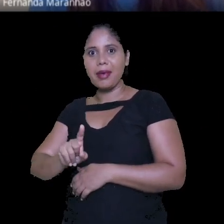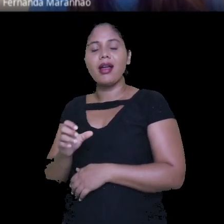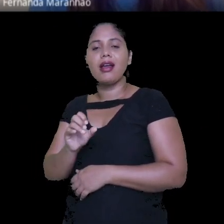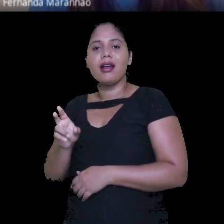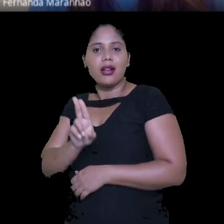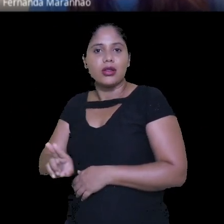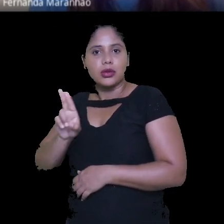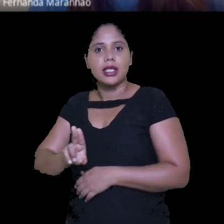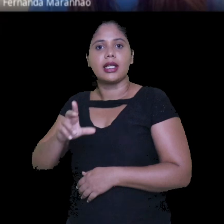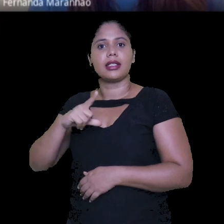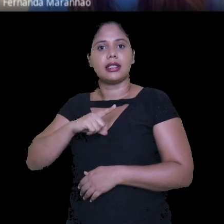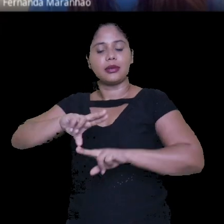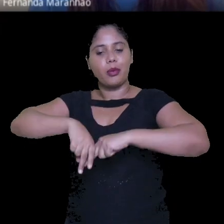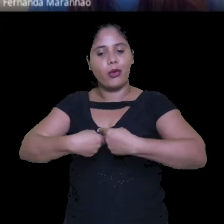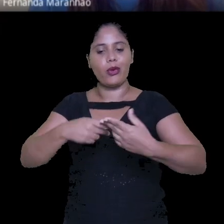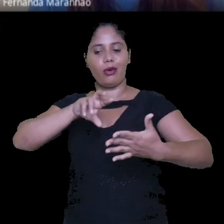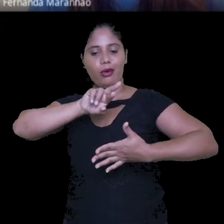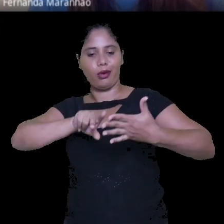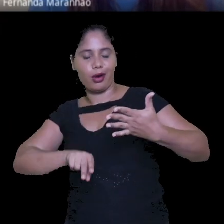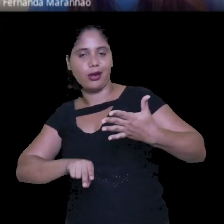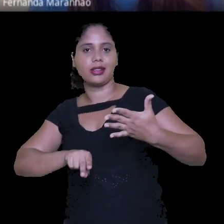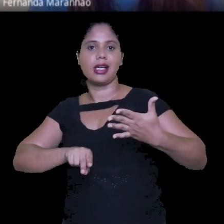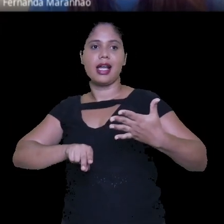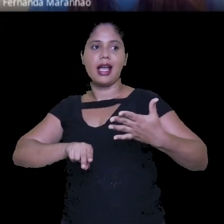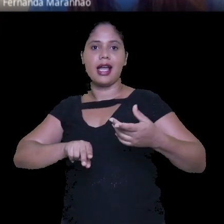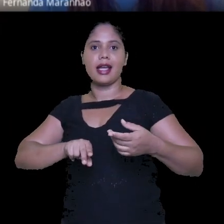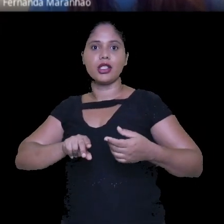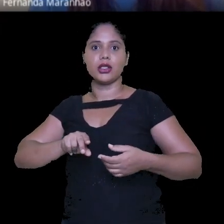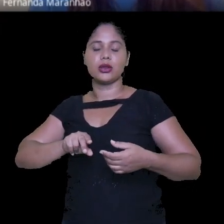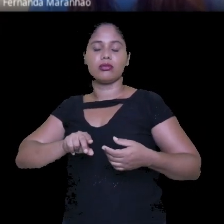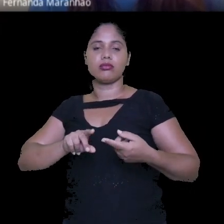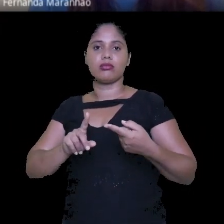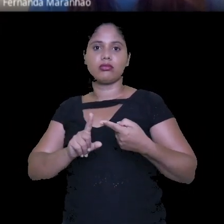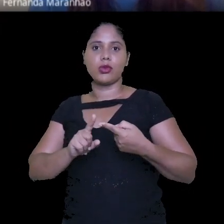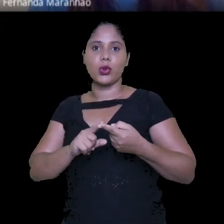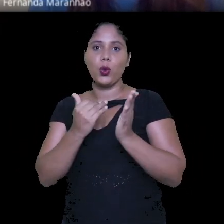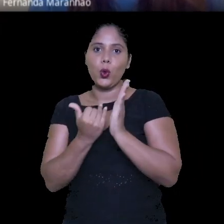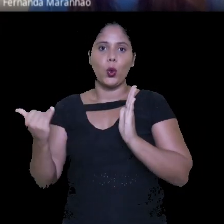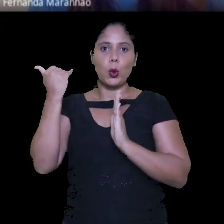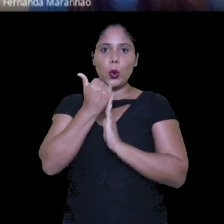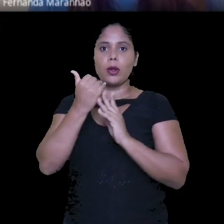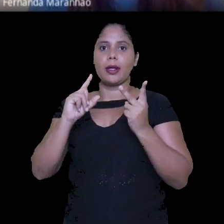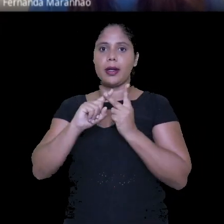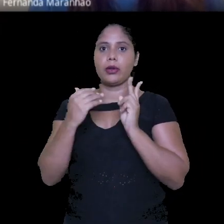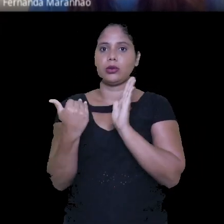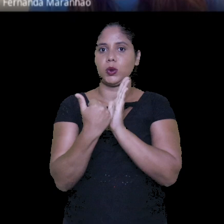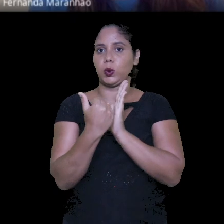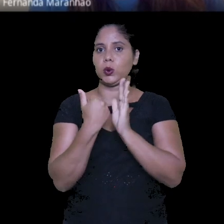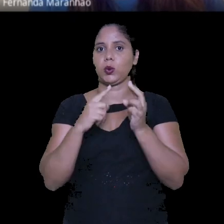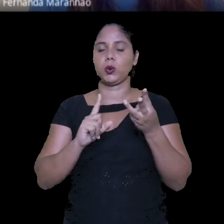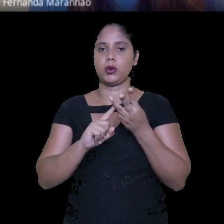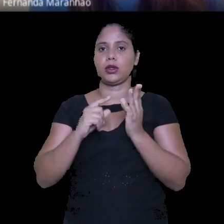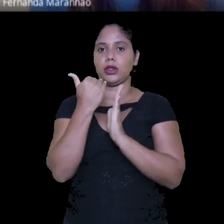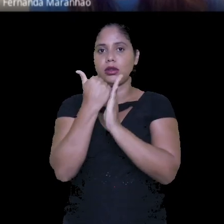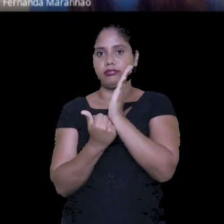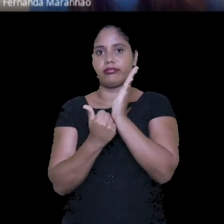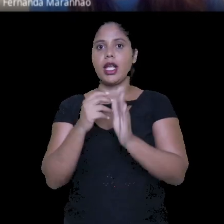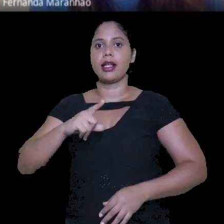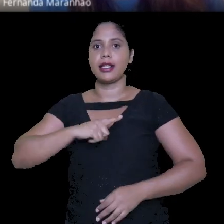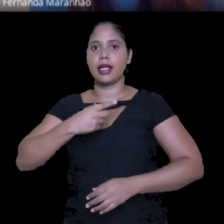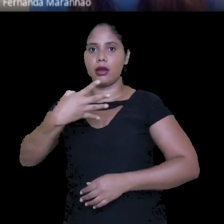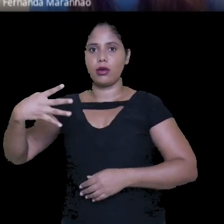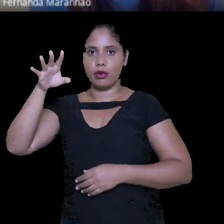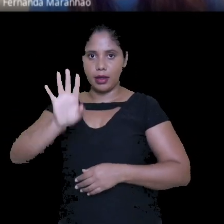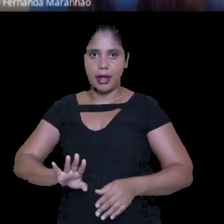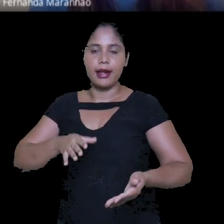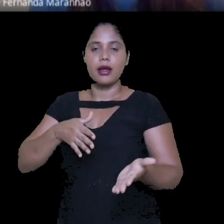gravidez, obesidade cujo IMC estiver acima de 30, hipertensão arterial crônica, diabetes mellitus tipo 1 ou 2, então